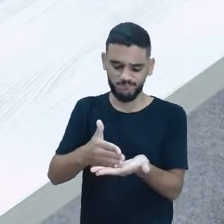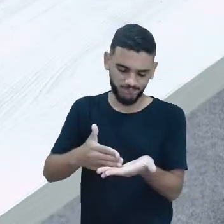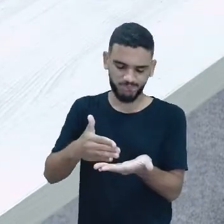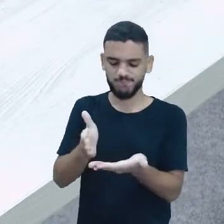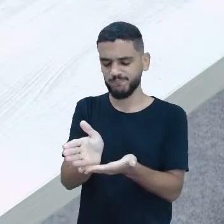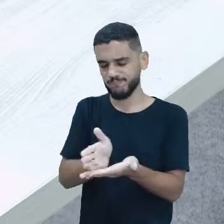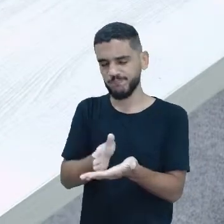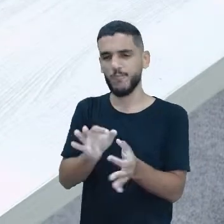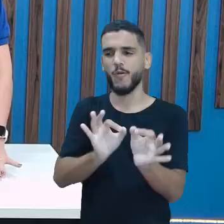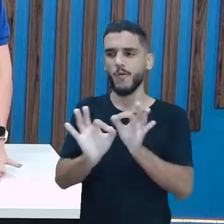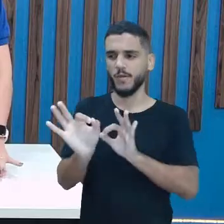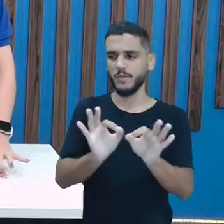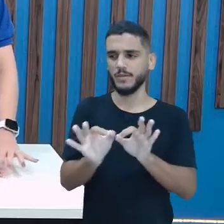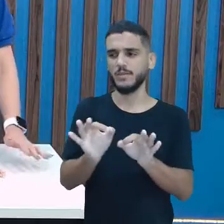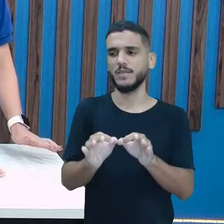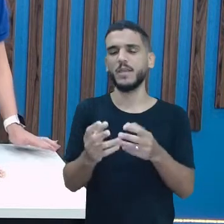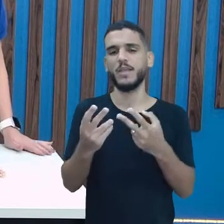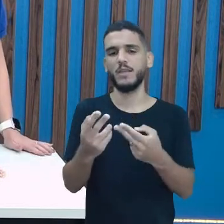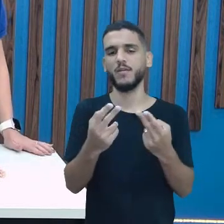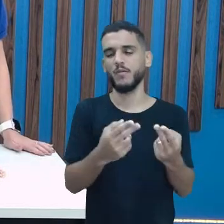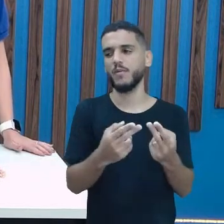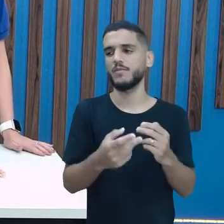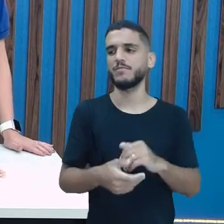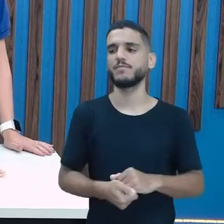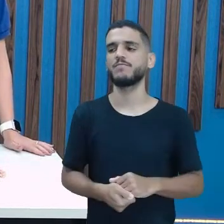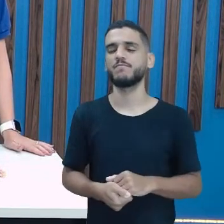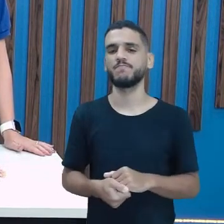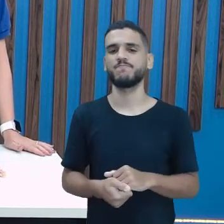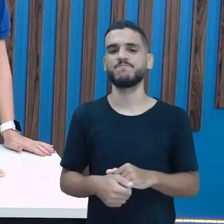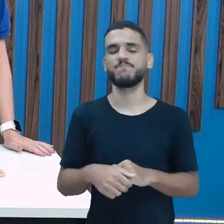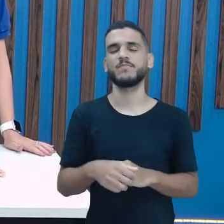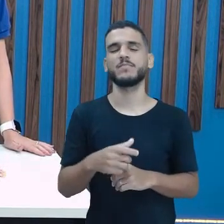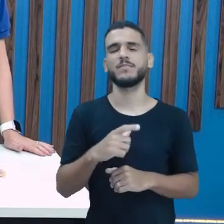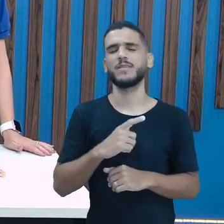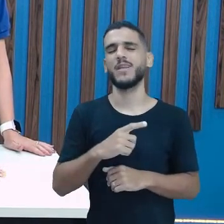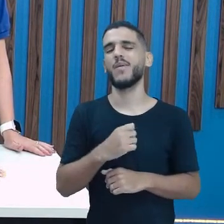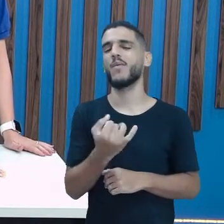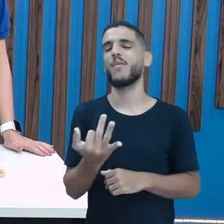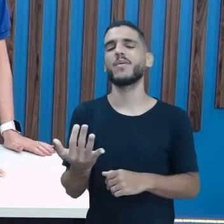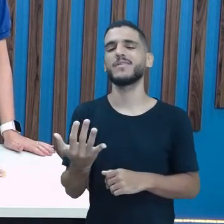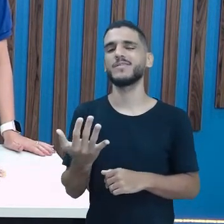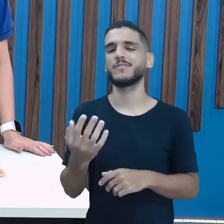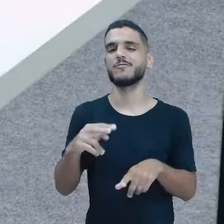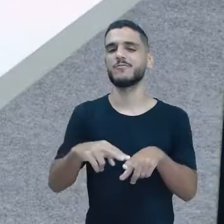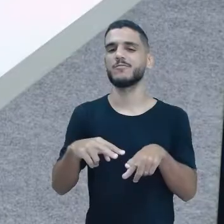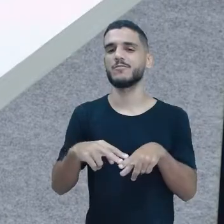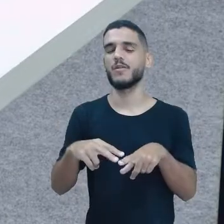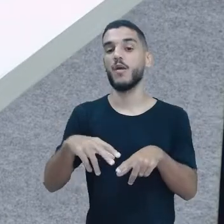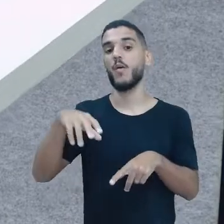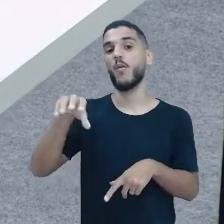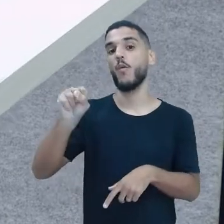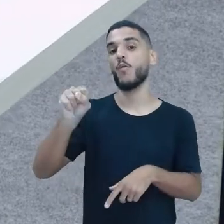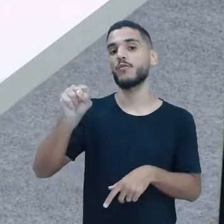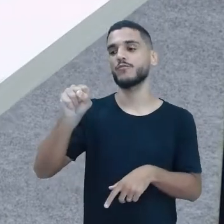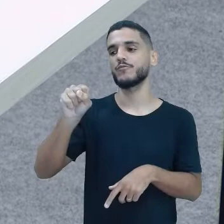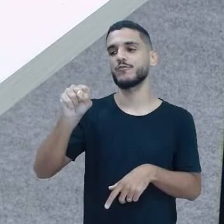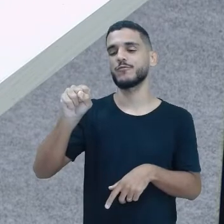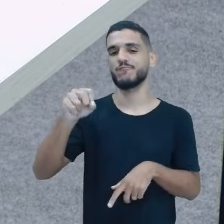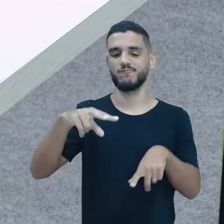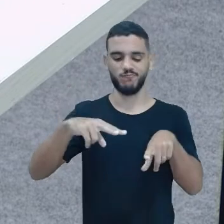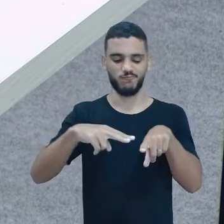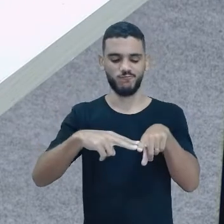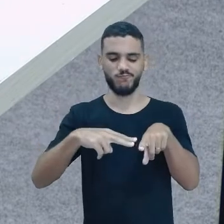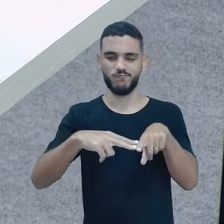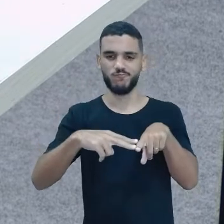aqui essa pizza com 1, 2, 3, 4, 5, 6, 7, 8 fatias,